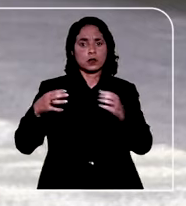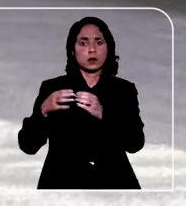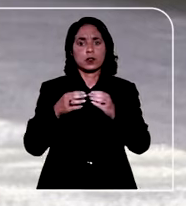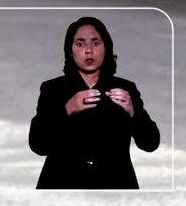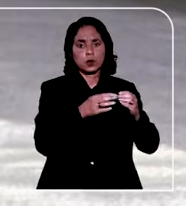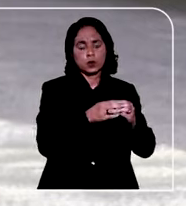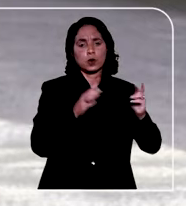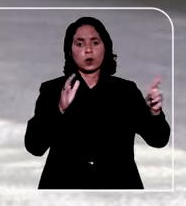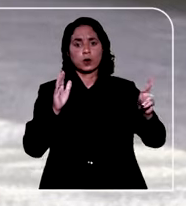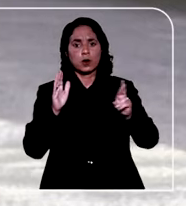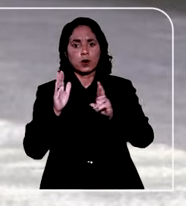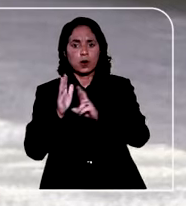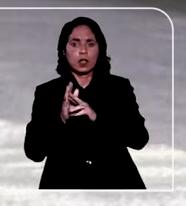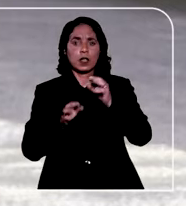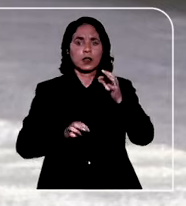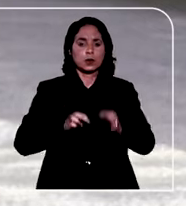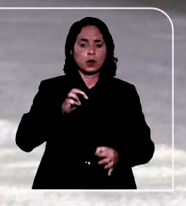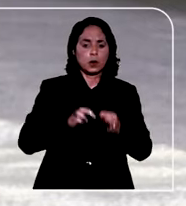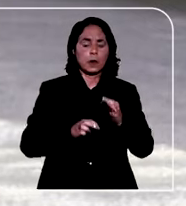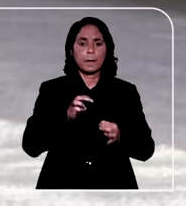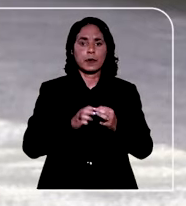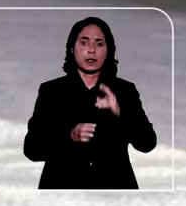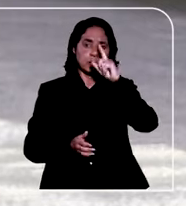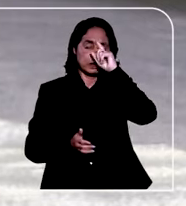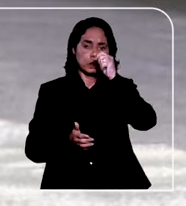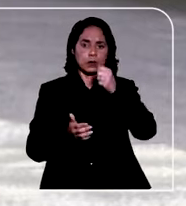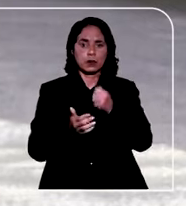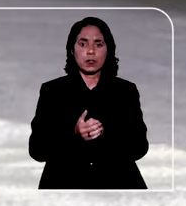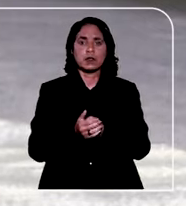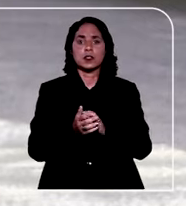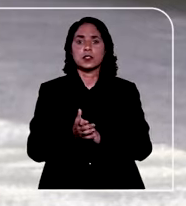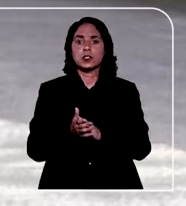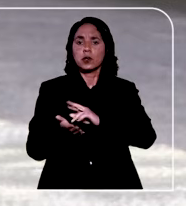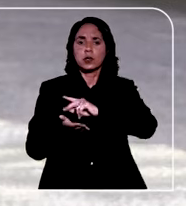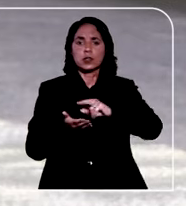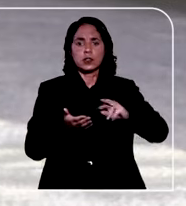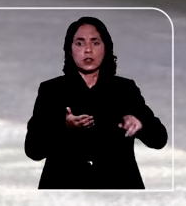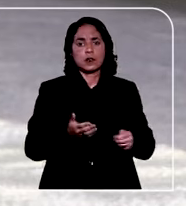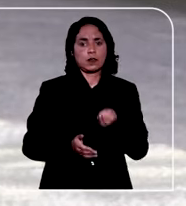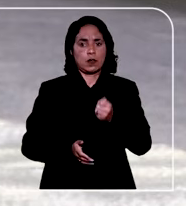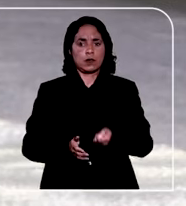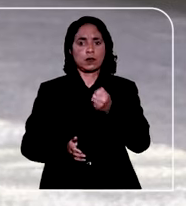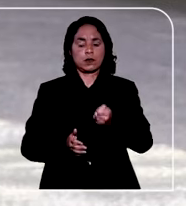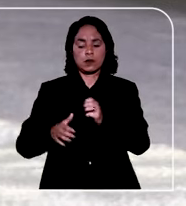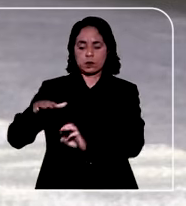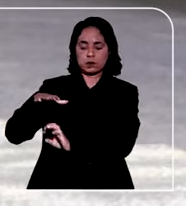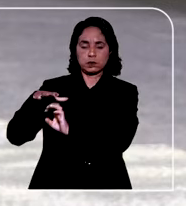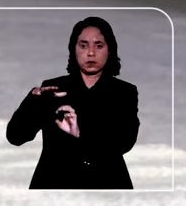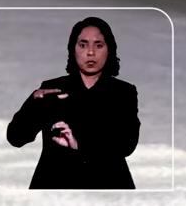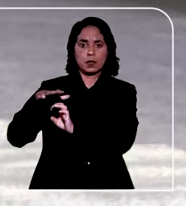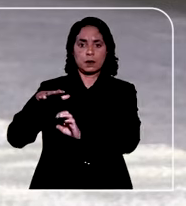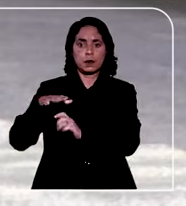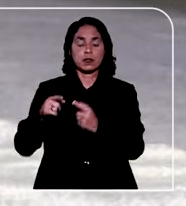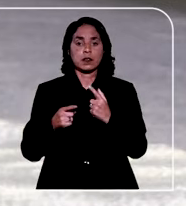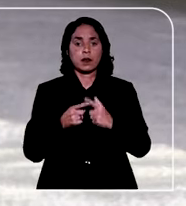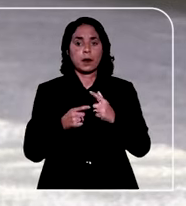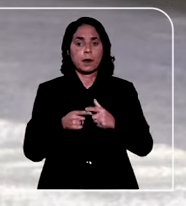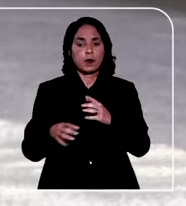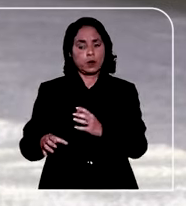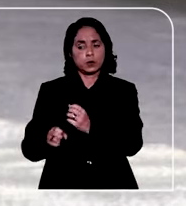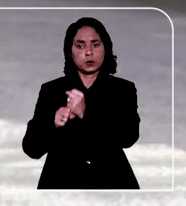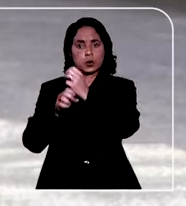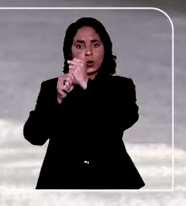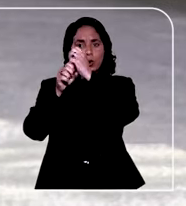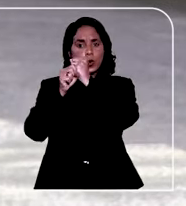relator ministro marco butzi em decisão monocrática restabeleceu a condenação da construtora sob o fundamento de que os lucros